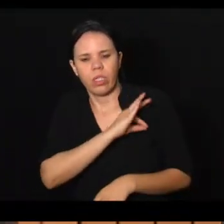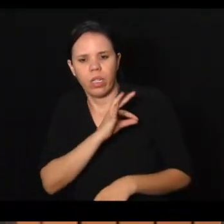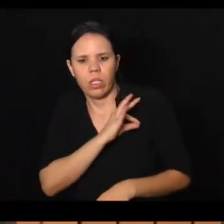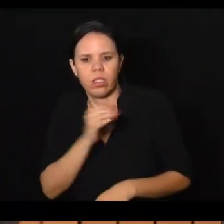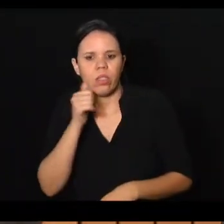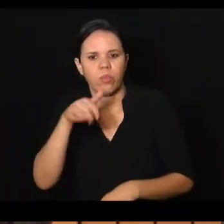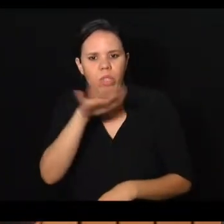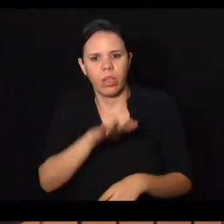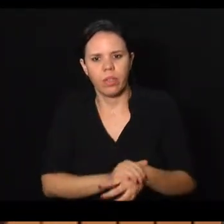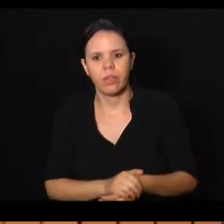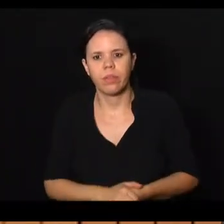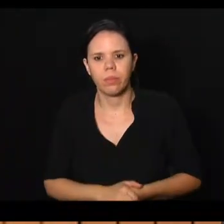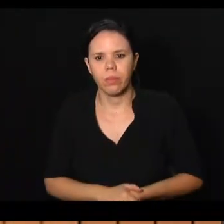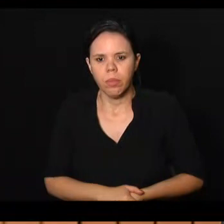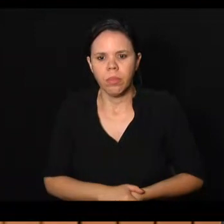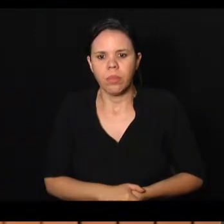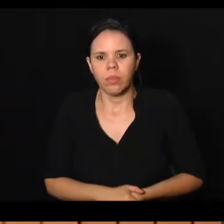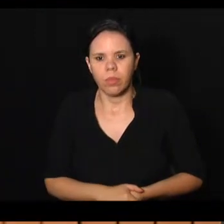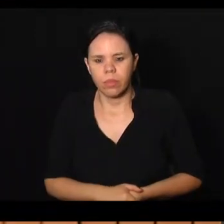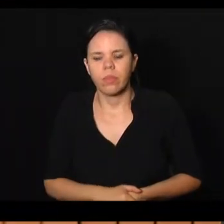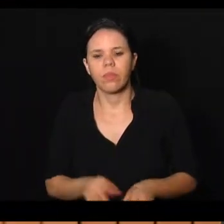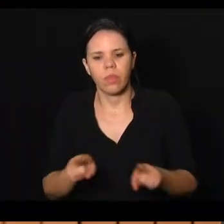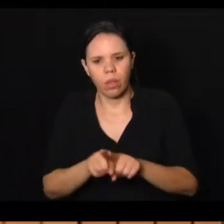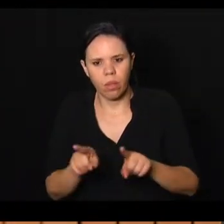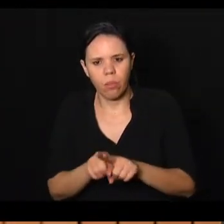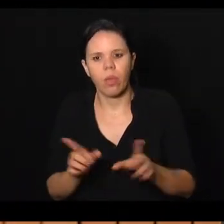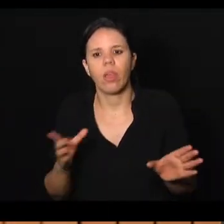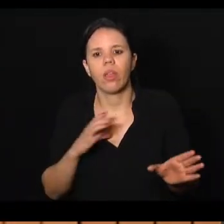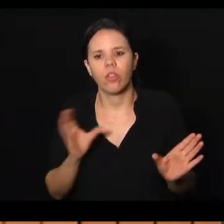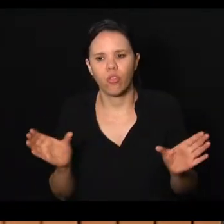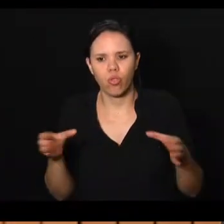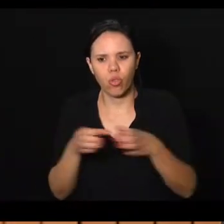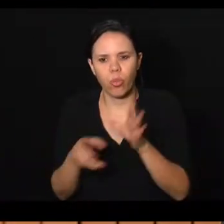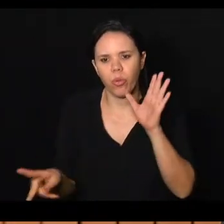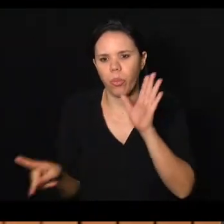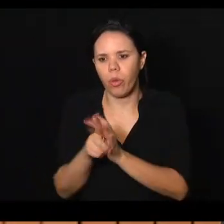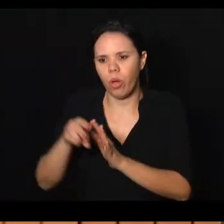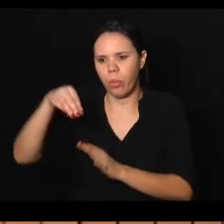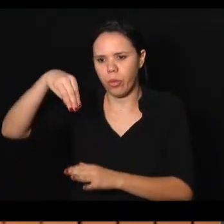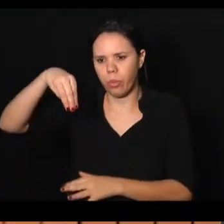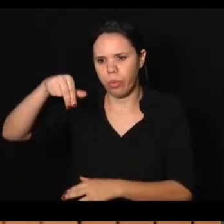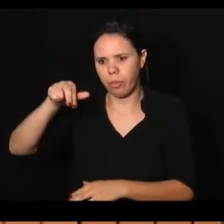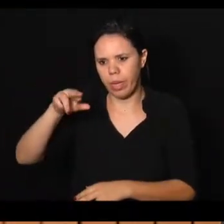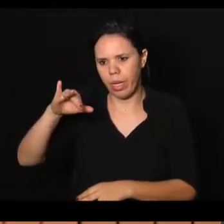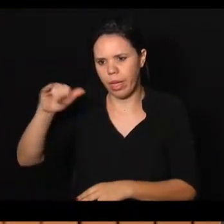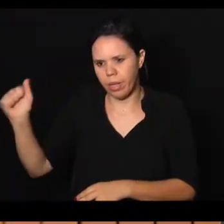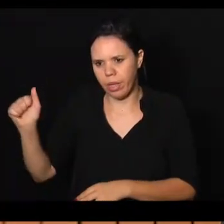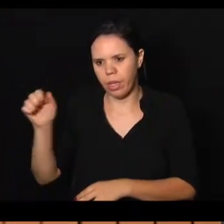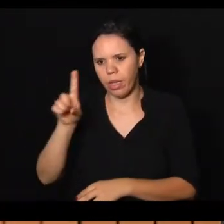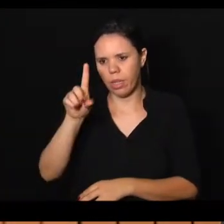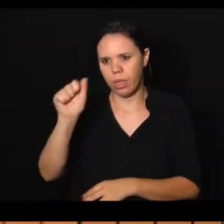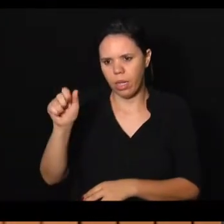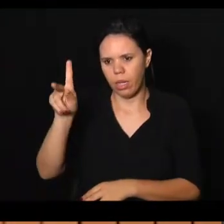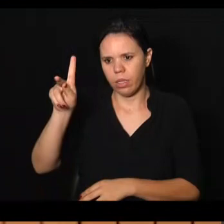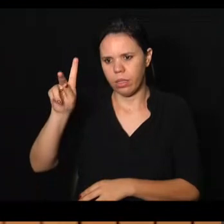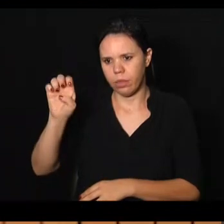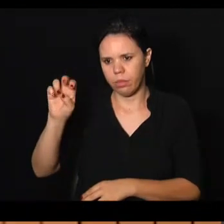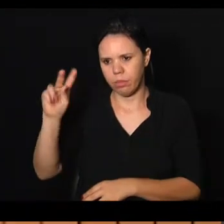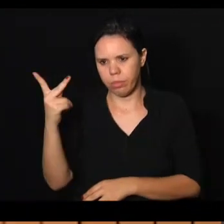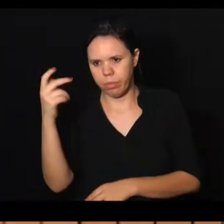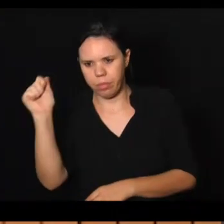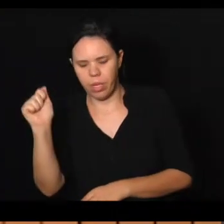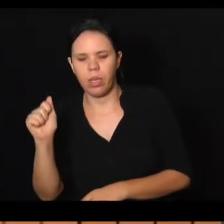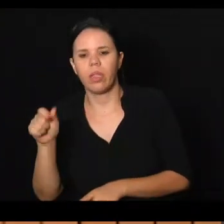mulheres, Patrulha Maria da Penha, deputada, em todos os municípios do Brasil, defensoria